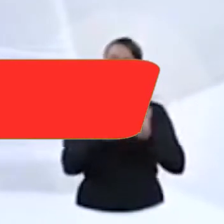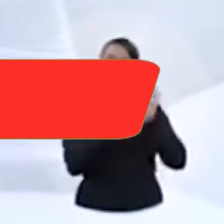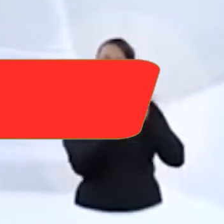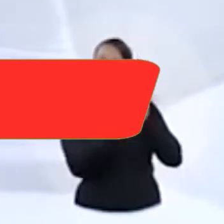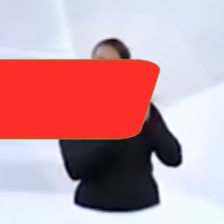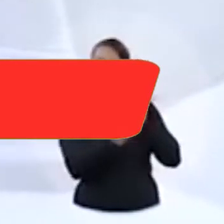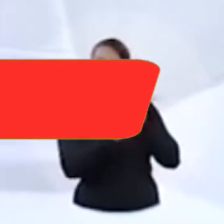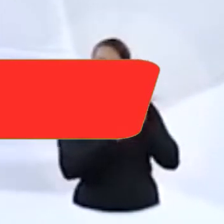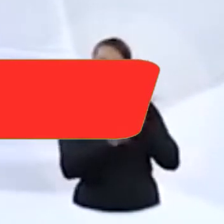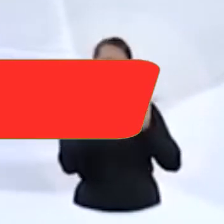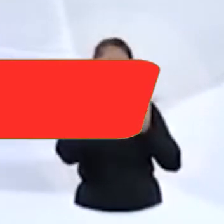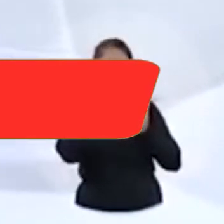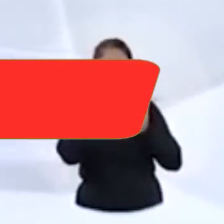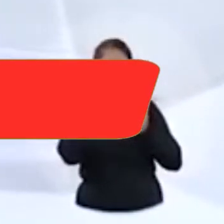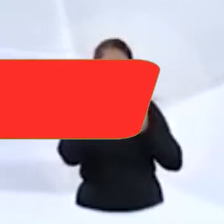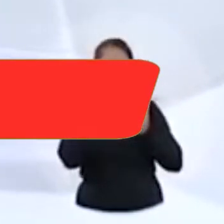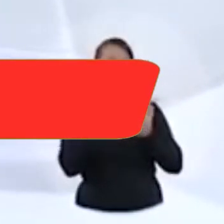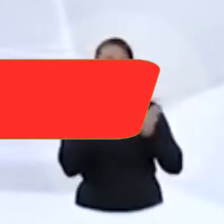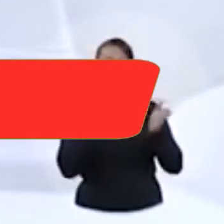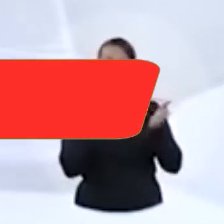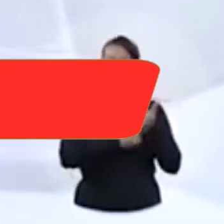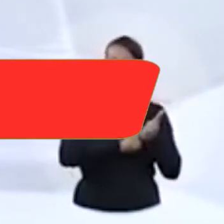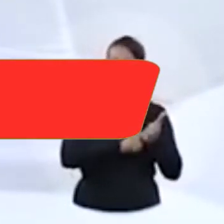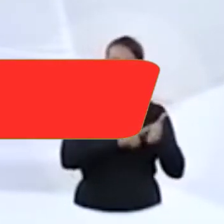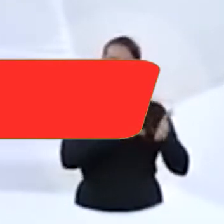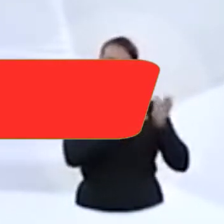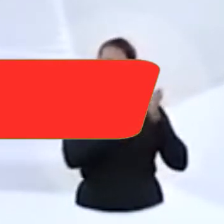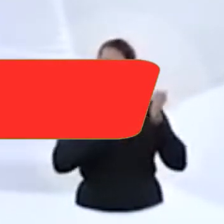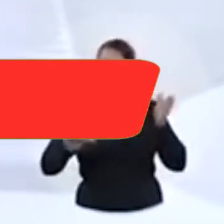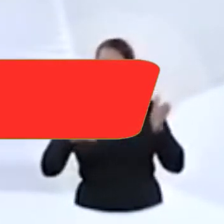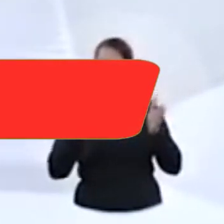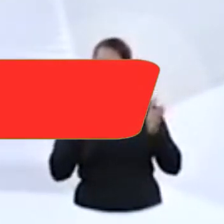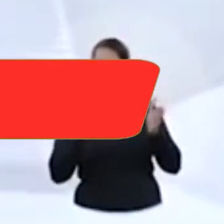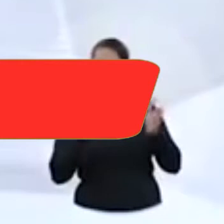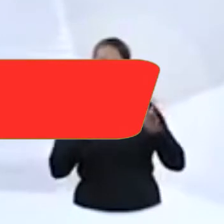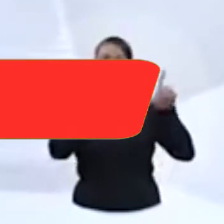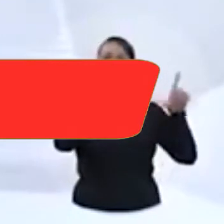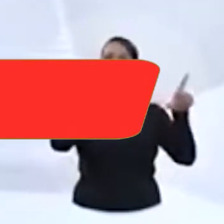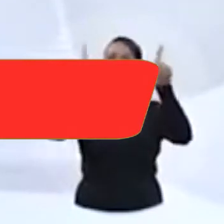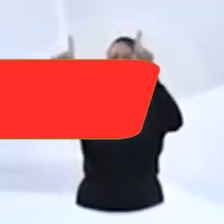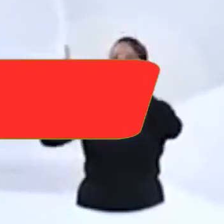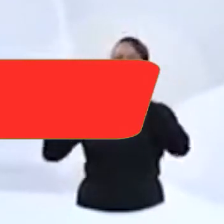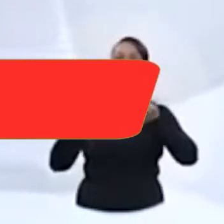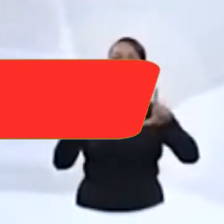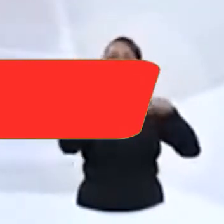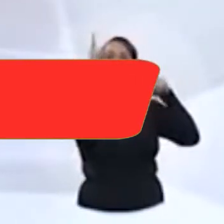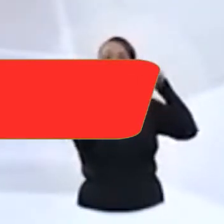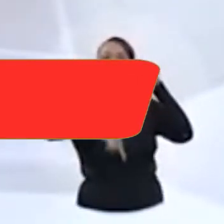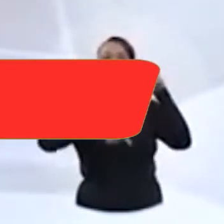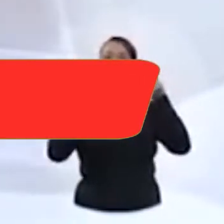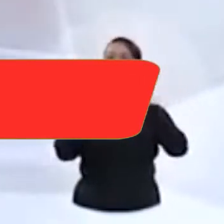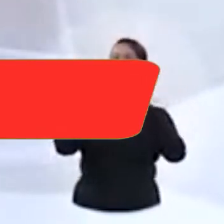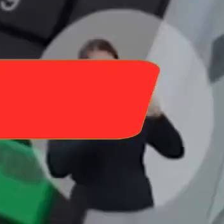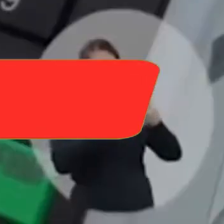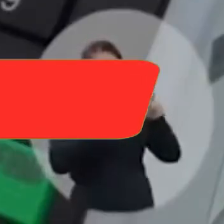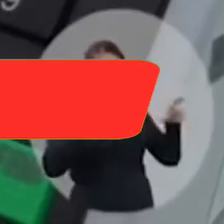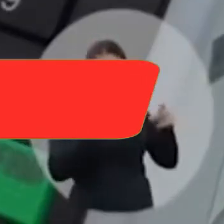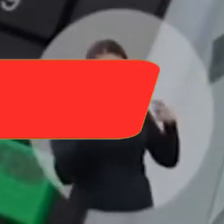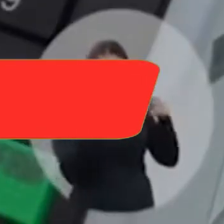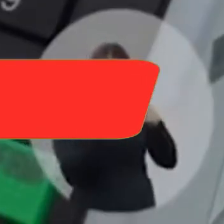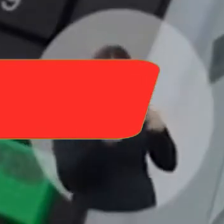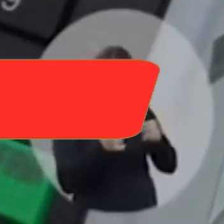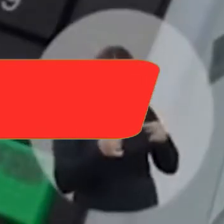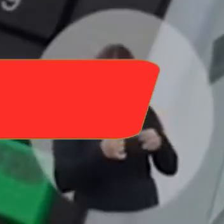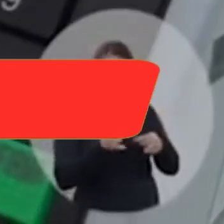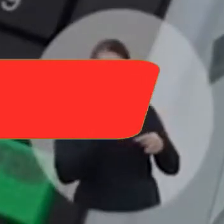à internet para algumas pessoas a convocação já foi realizada por meio do e-mail e também pelo cadastro voluntário